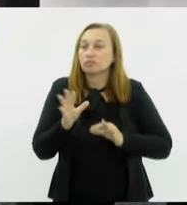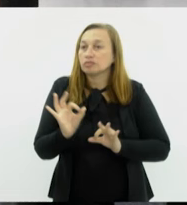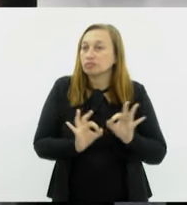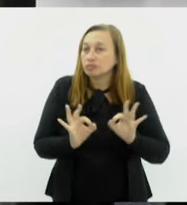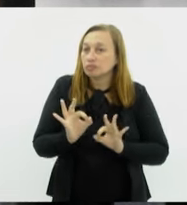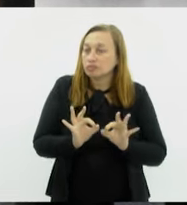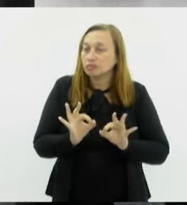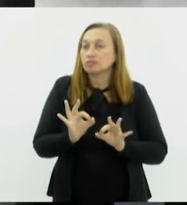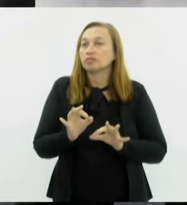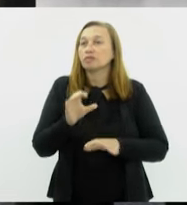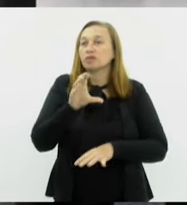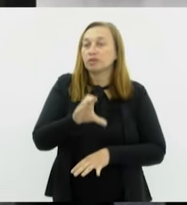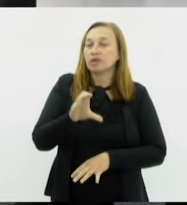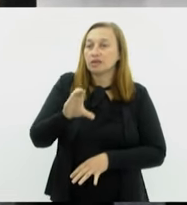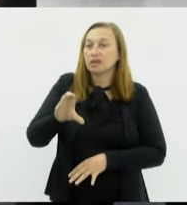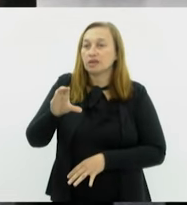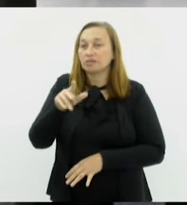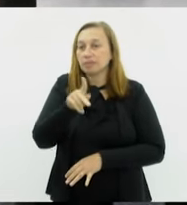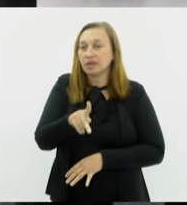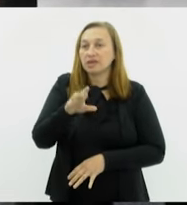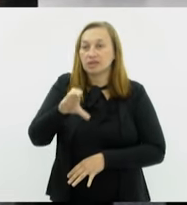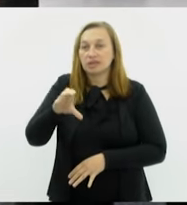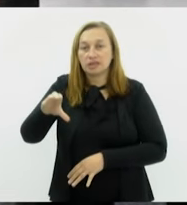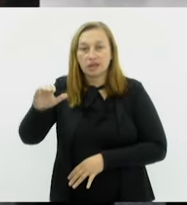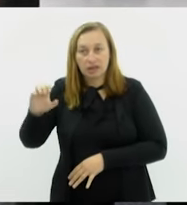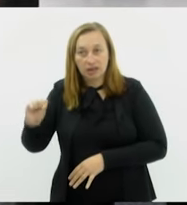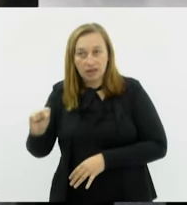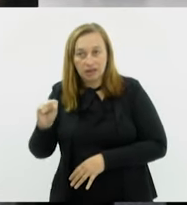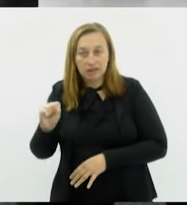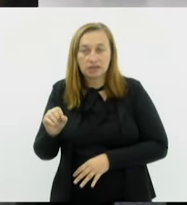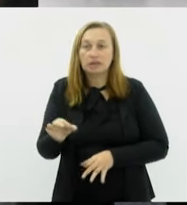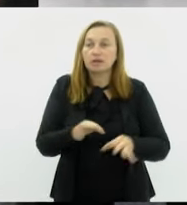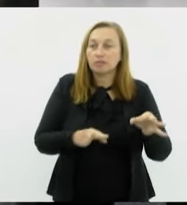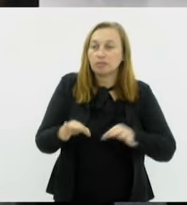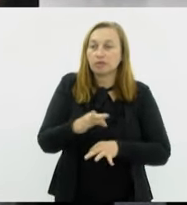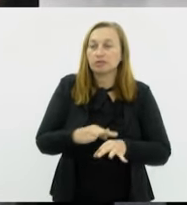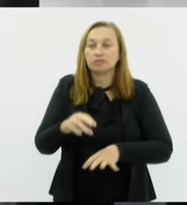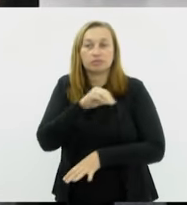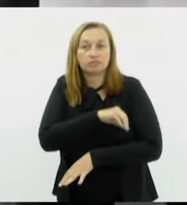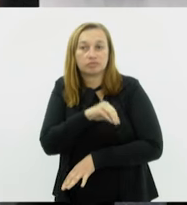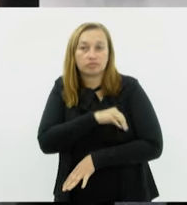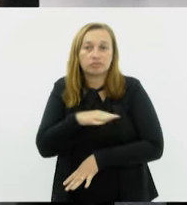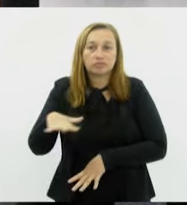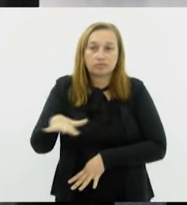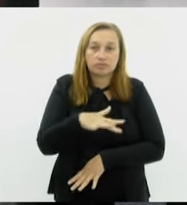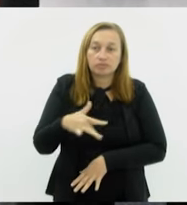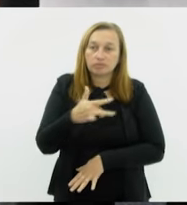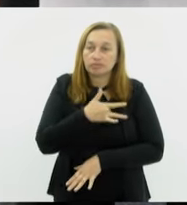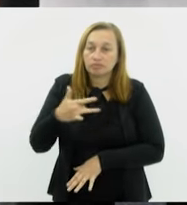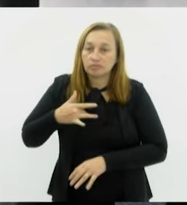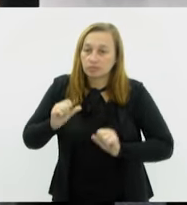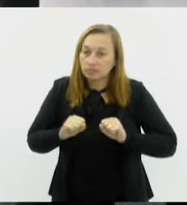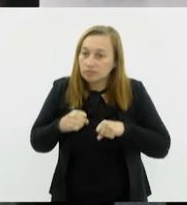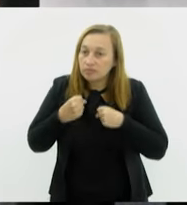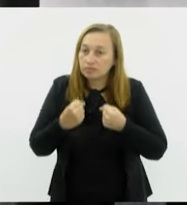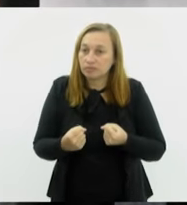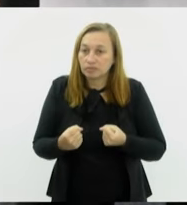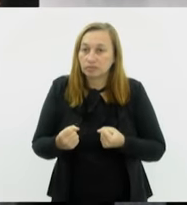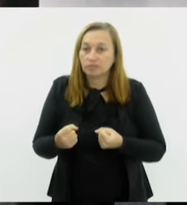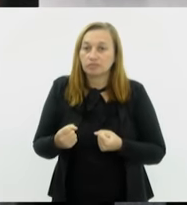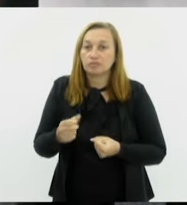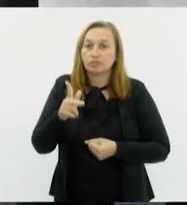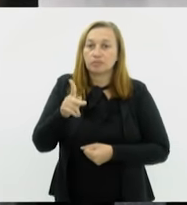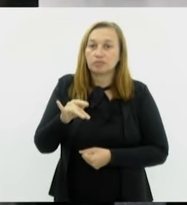pelo PCCS, né, o Plano de Cargos e Salários da área da saúde. Ela defendeu o piso nacional